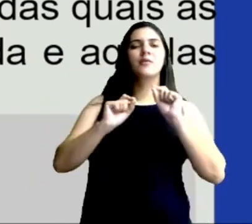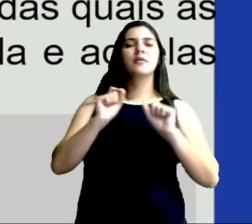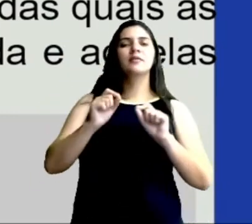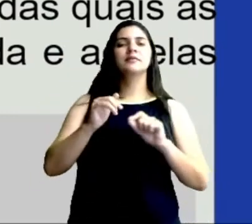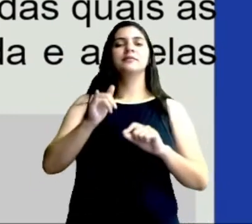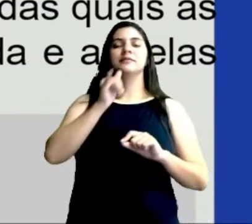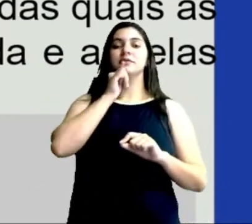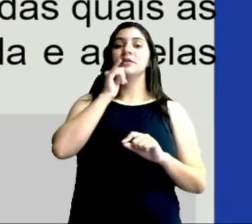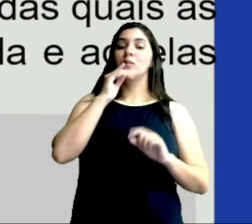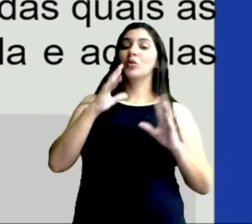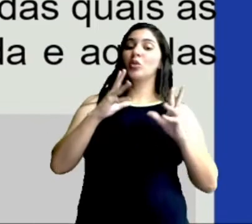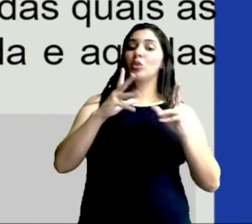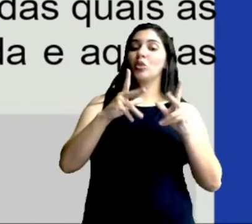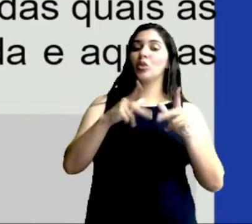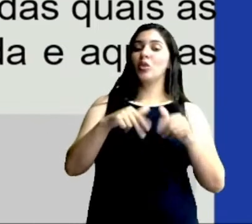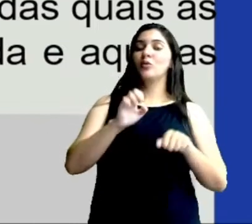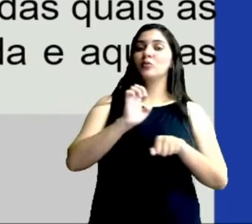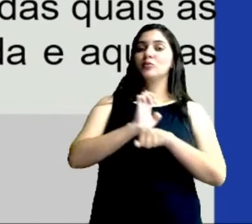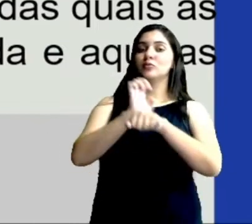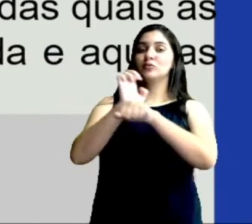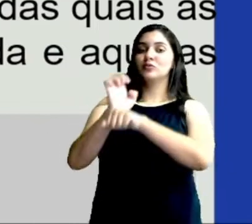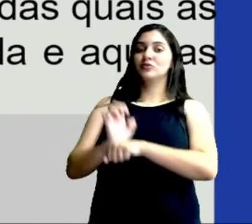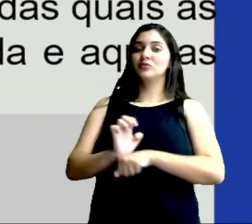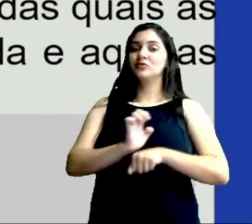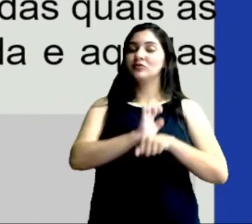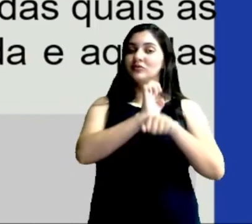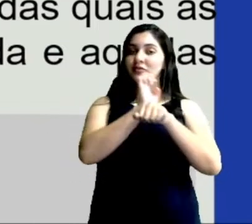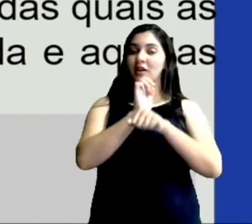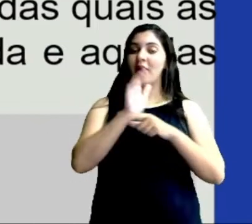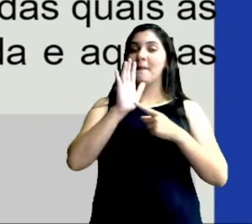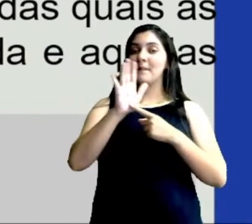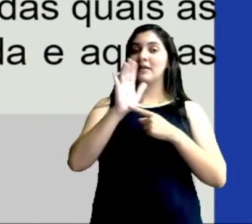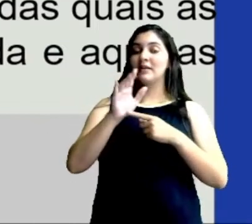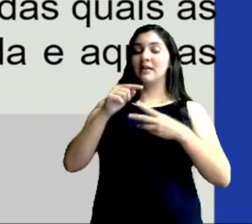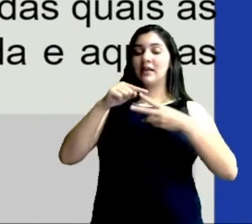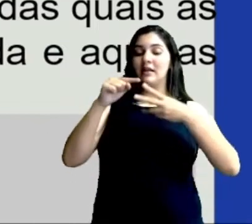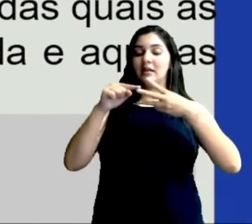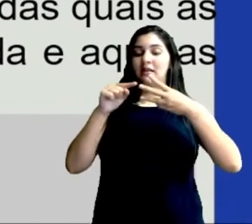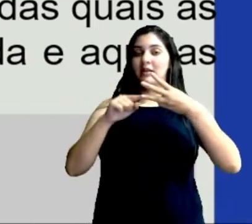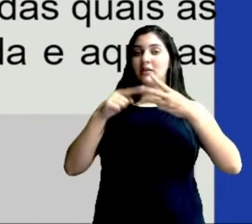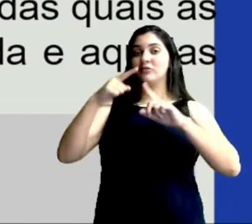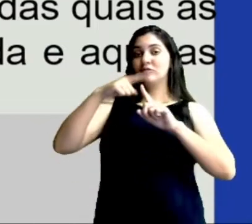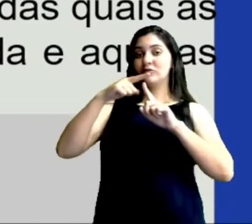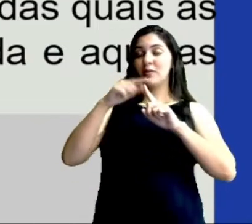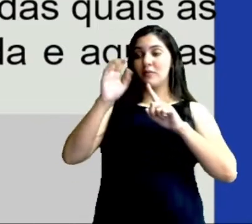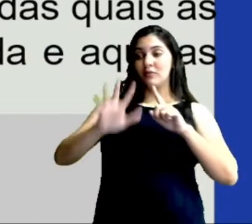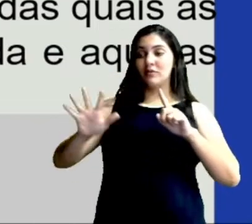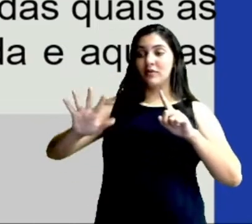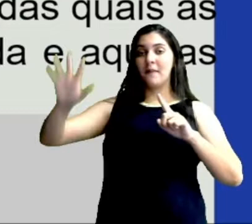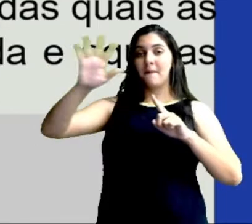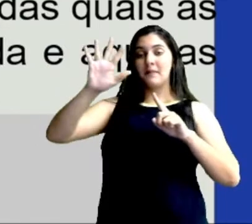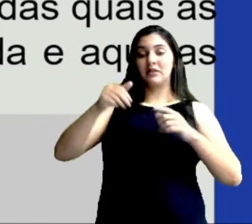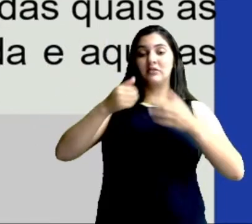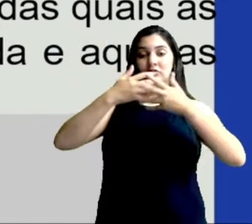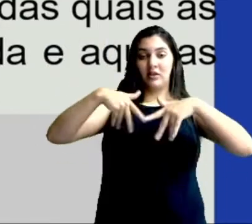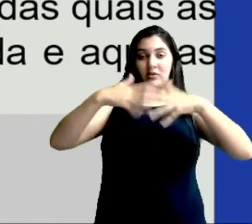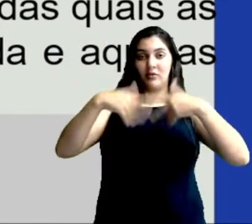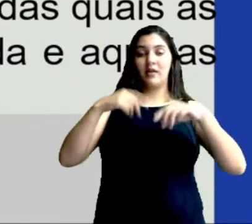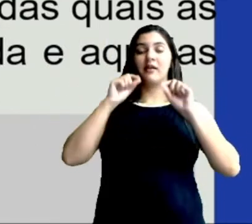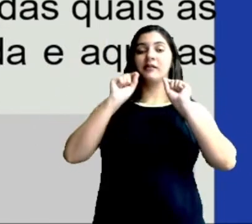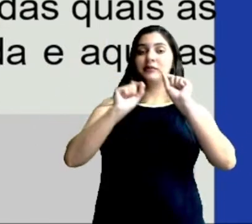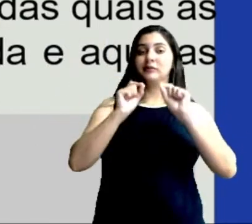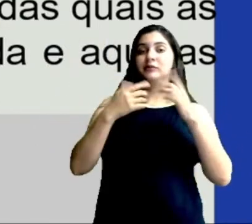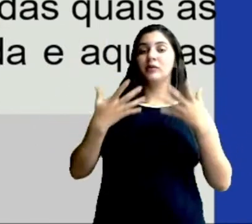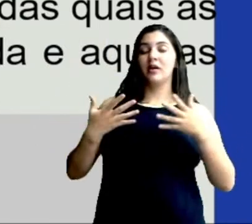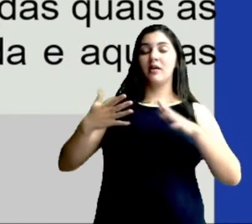praticamente todos os seus estados apresentarem 3 tipos de paisagens naturais. As litorâneas, né,